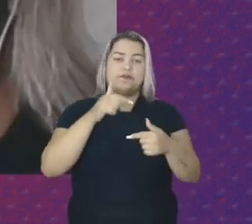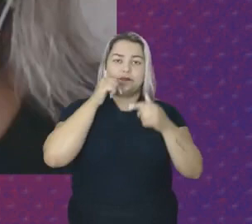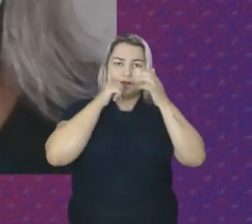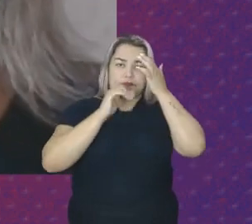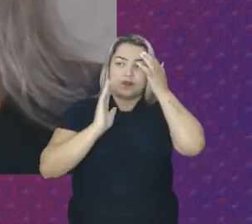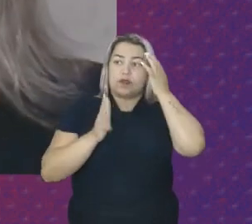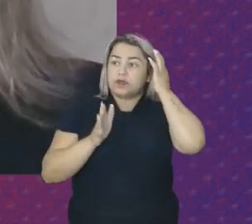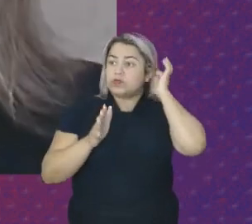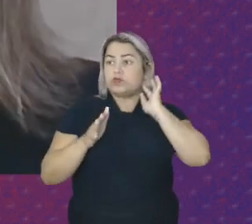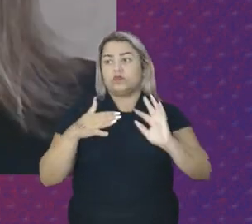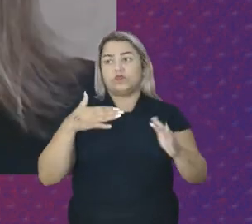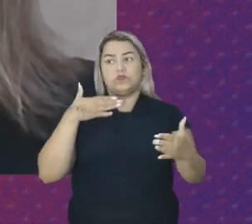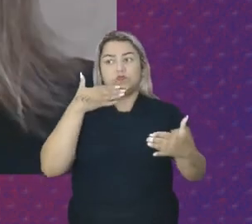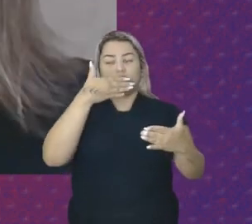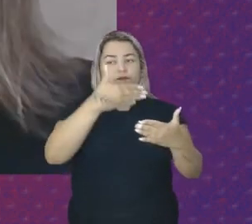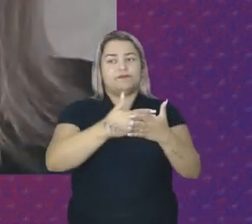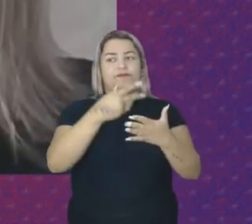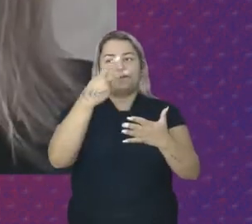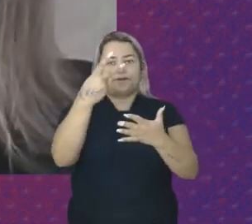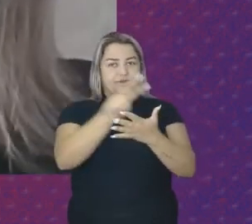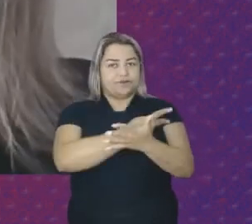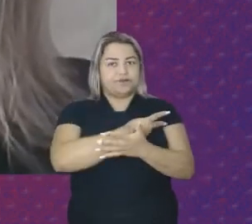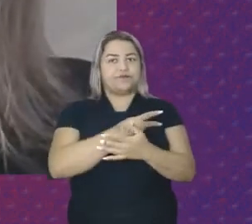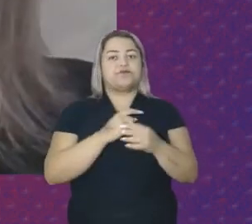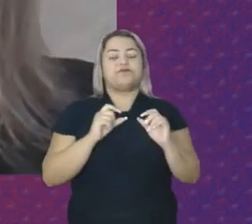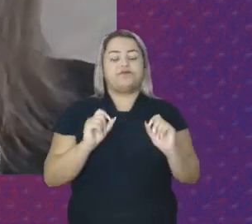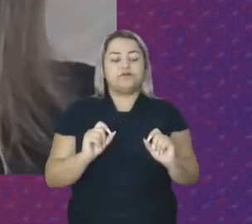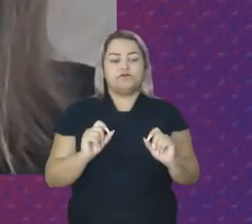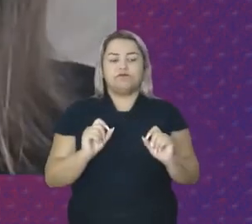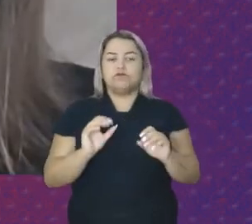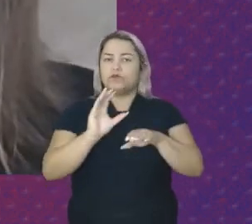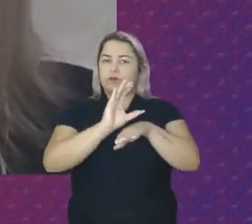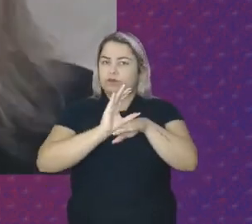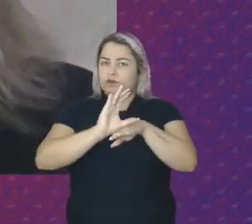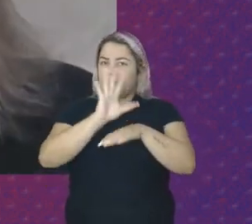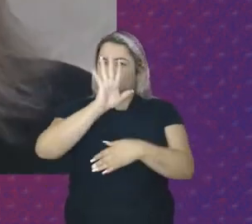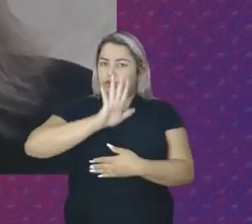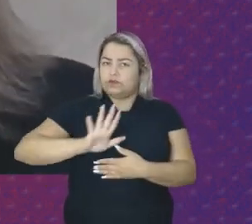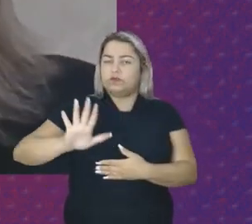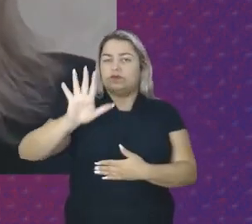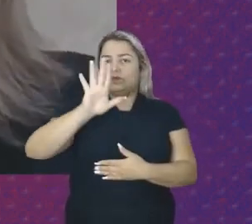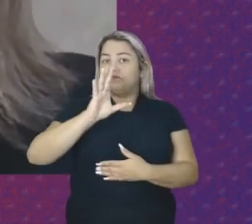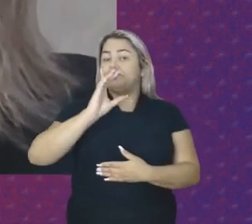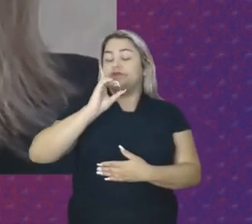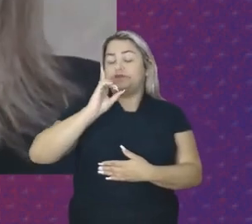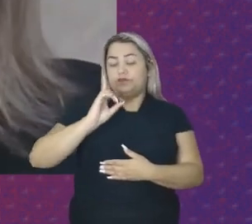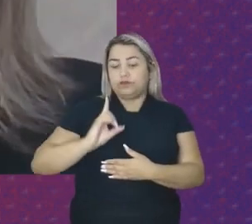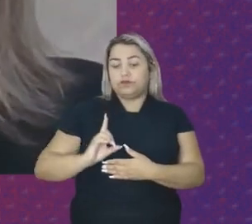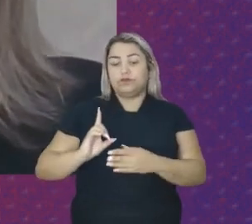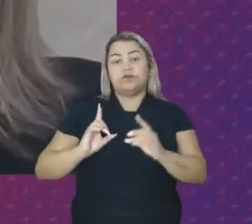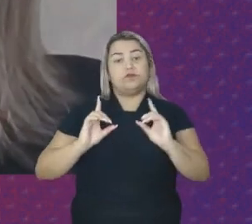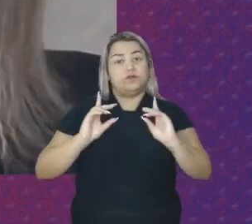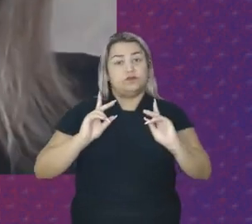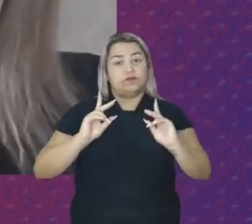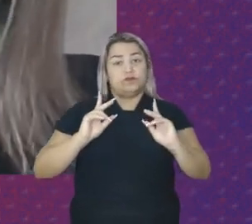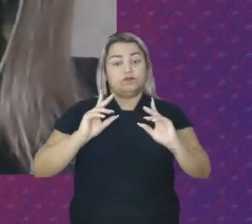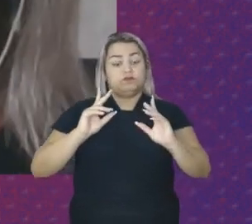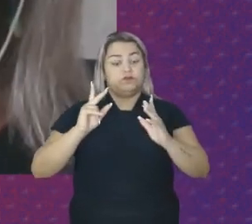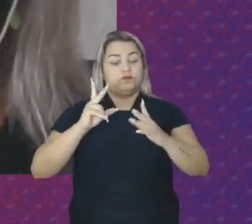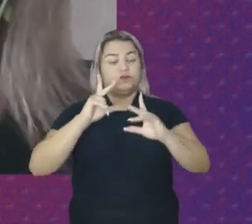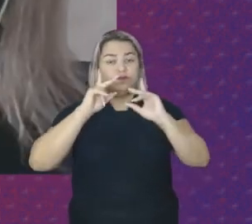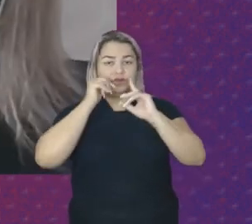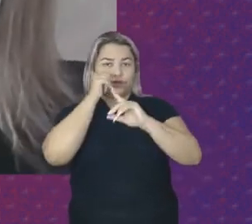vinham avançando, já tinha um Conselho Nacional dos Direitos da Mulher, e essa foi uma